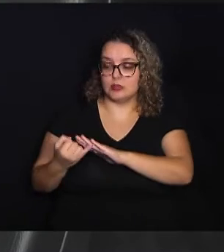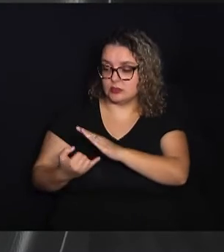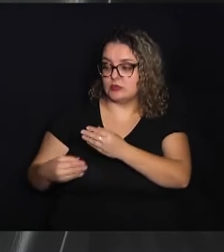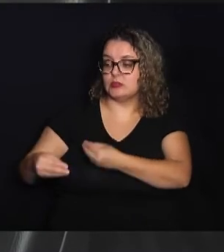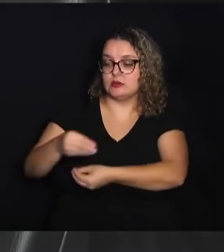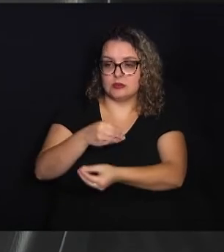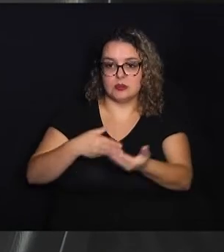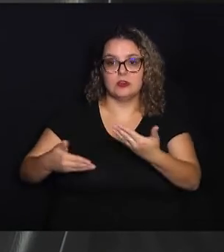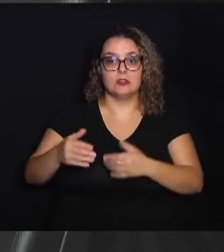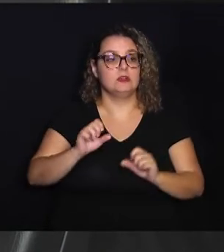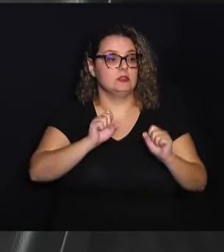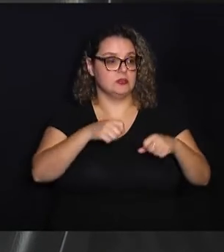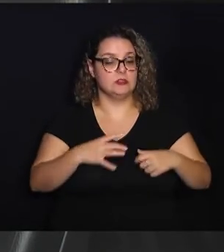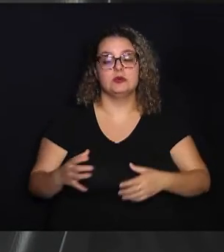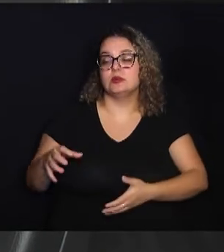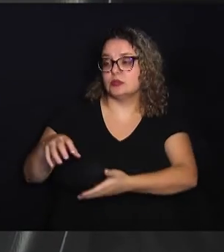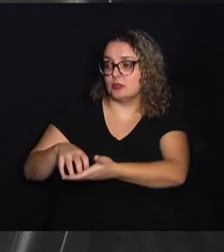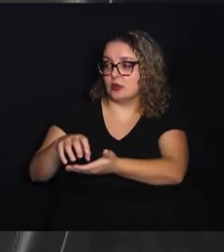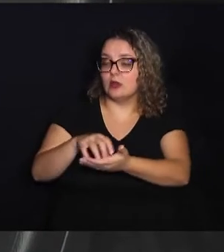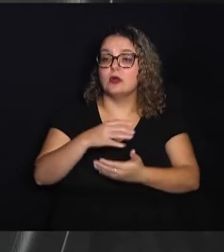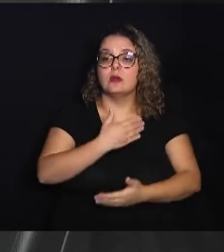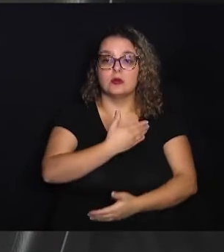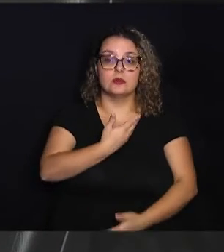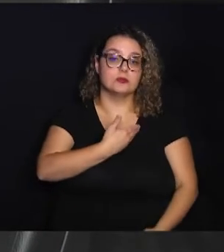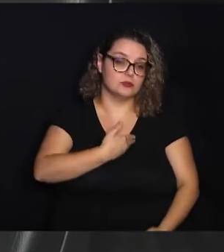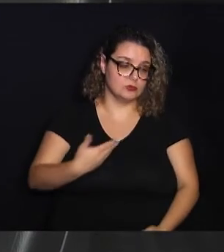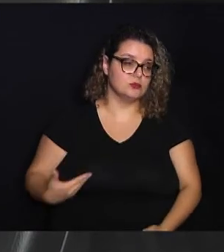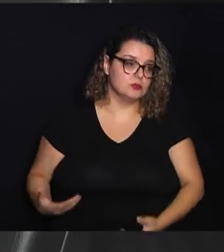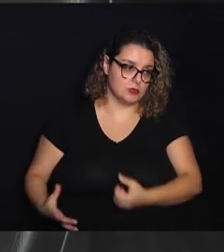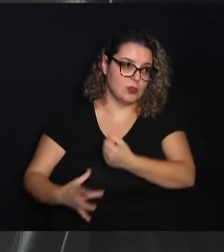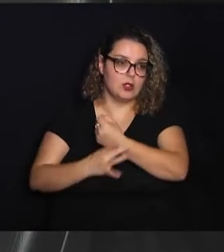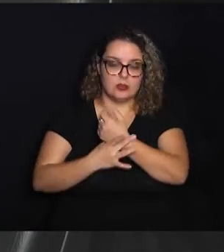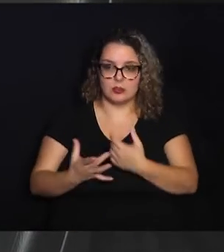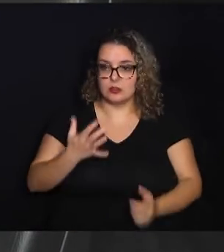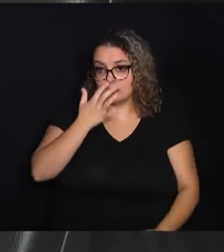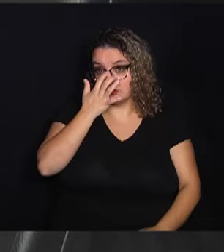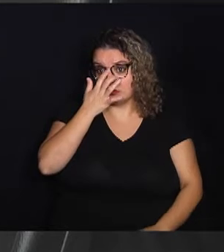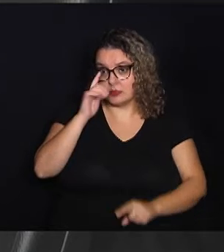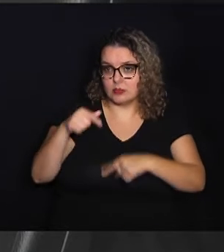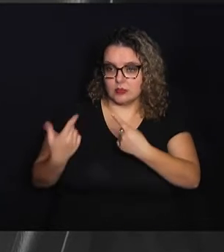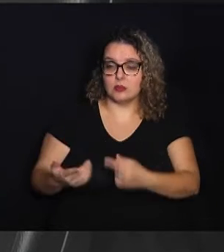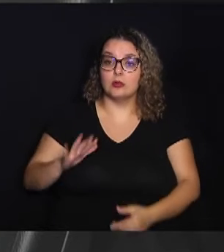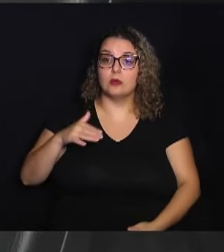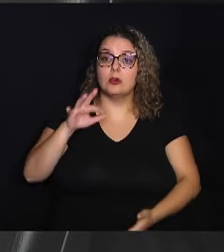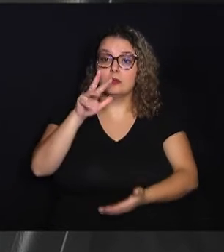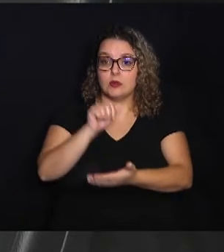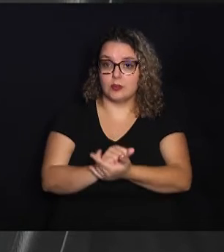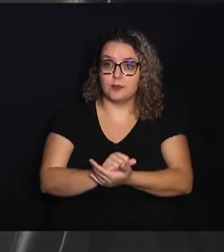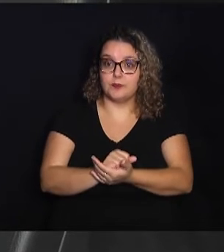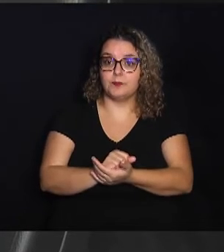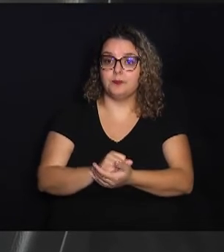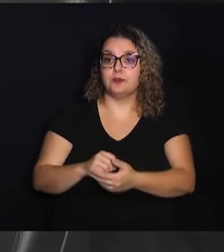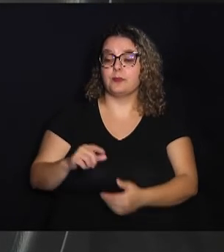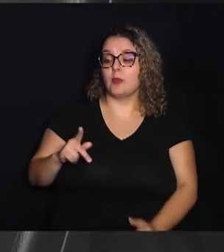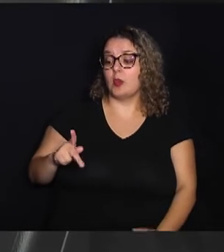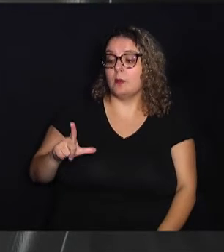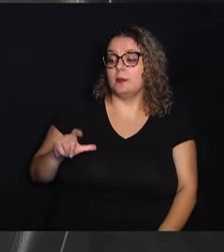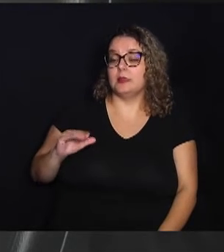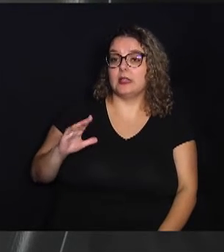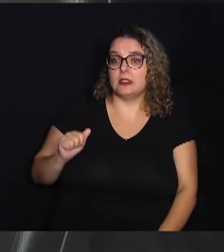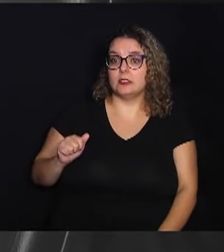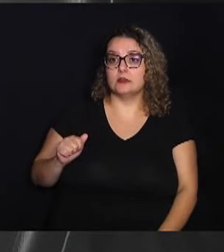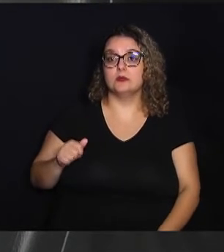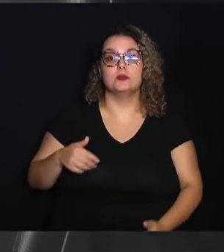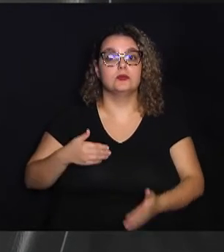né, e órgãos de segurança e outros também. Quando você faz o cadastramento de uma placa, essa placa passando em